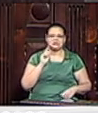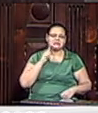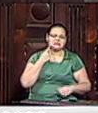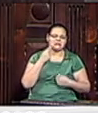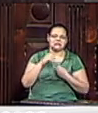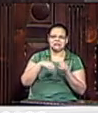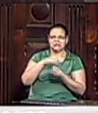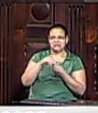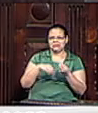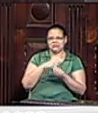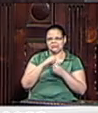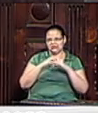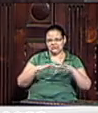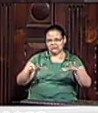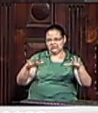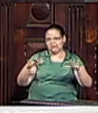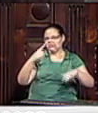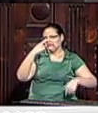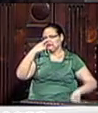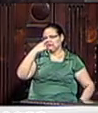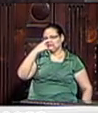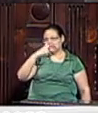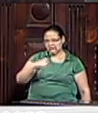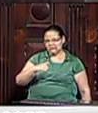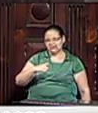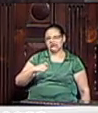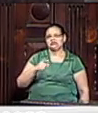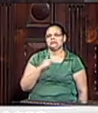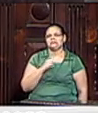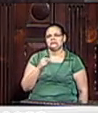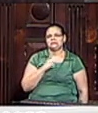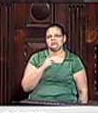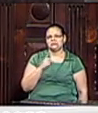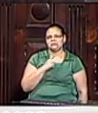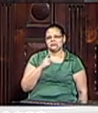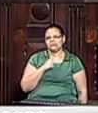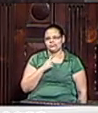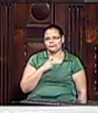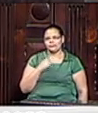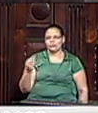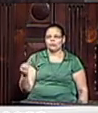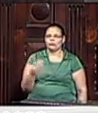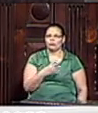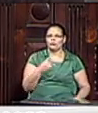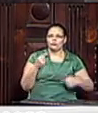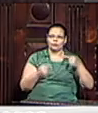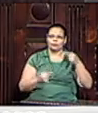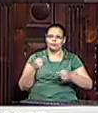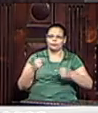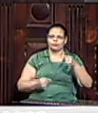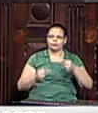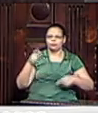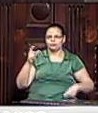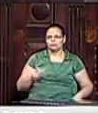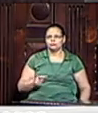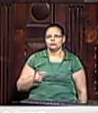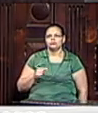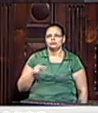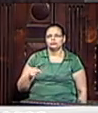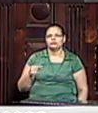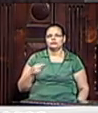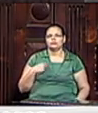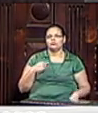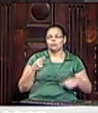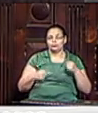contaminação dessa podridão existente, uma nova política no Brasil. Concedo